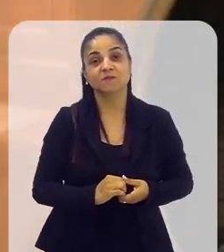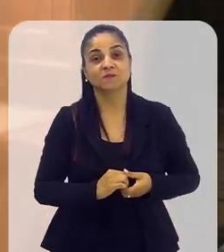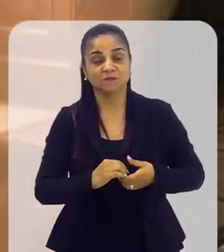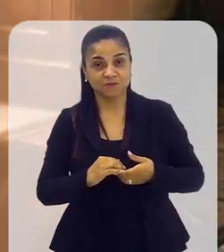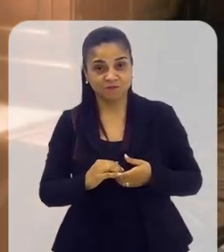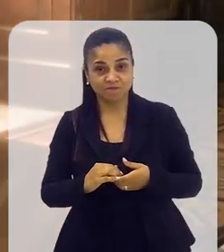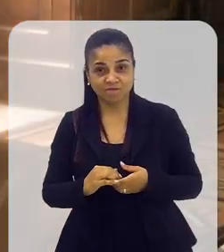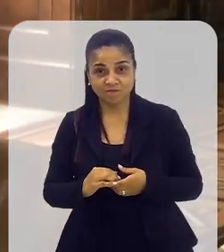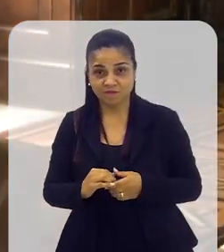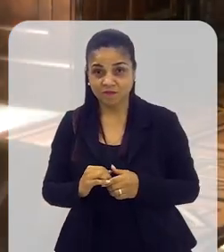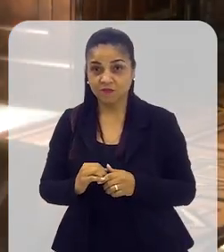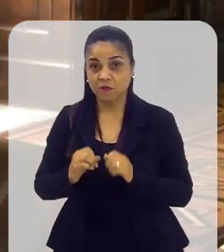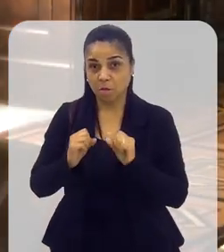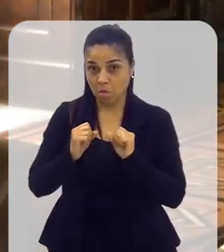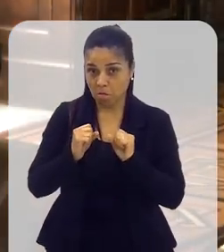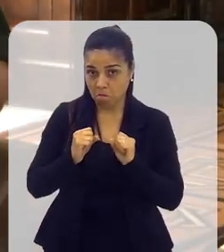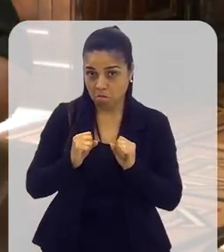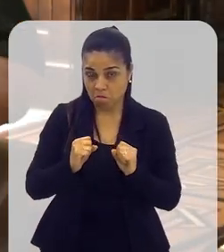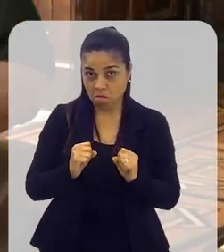derramar, mas só